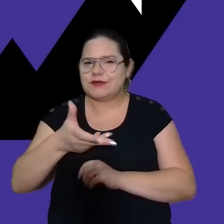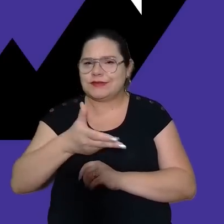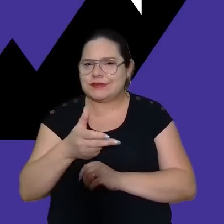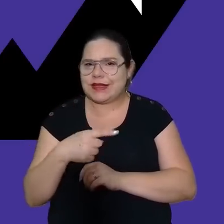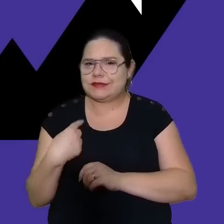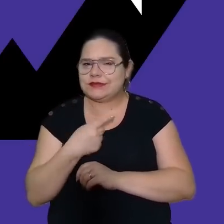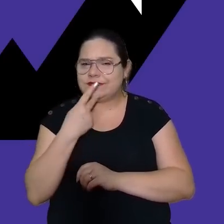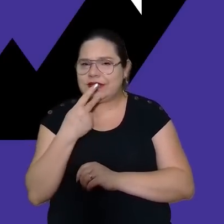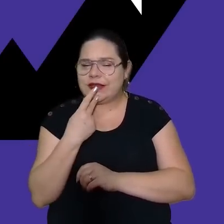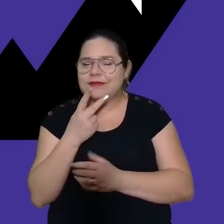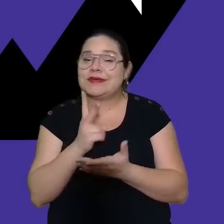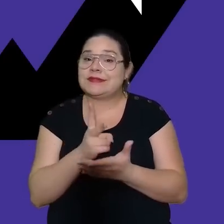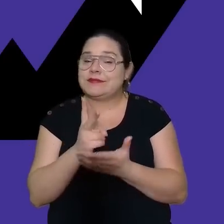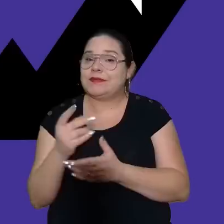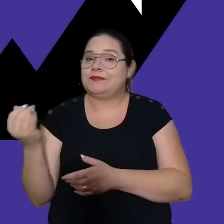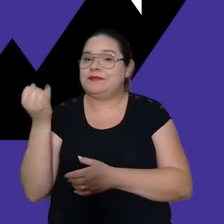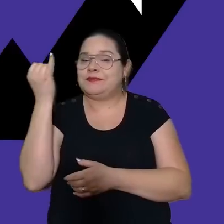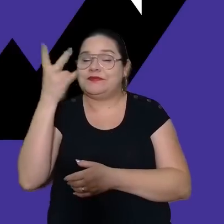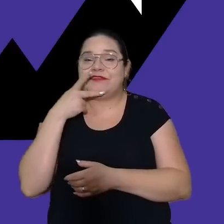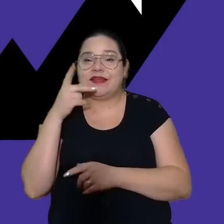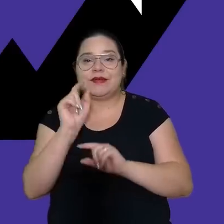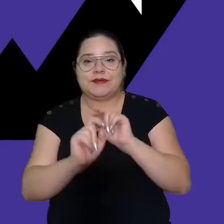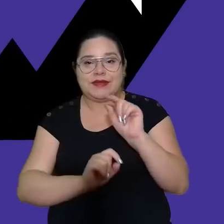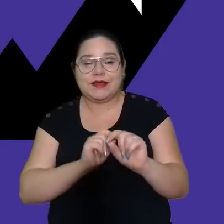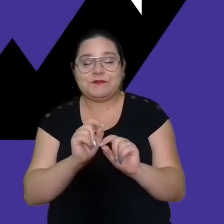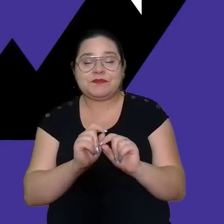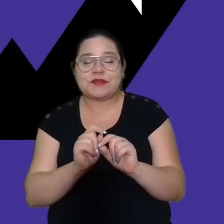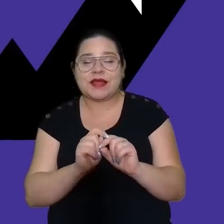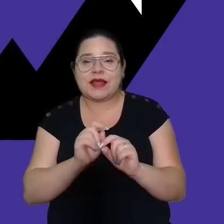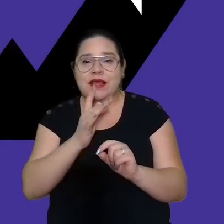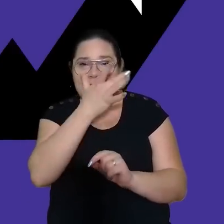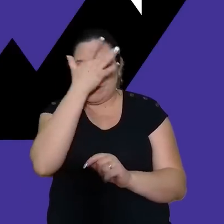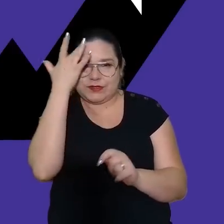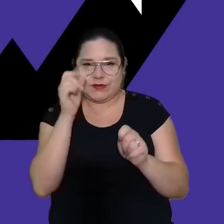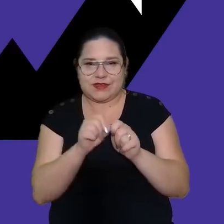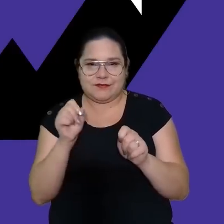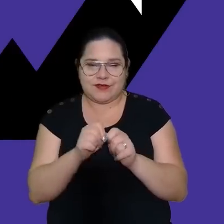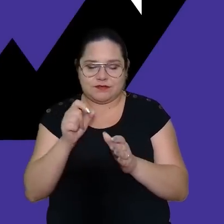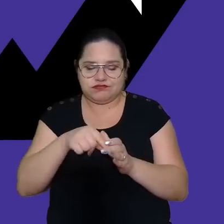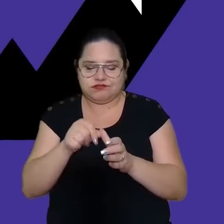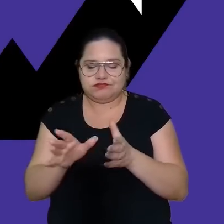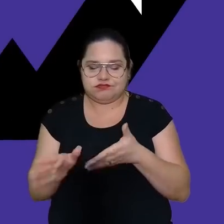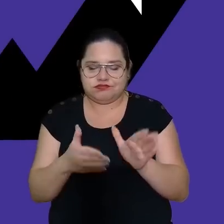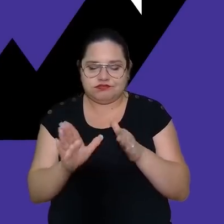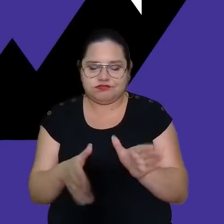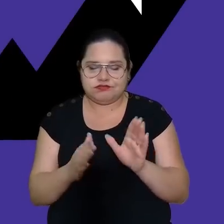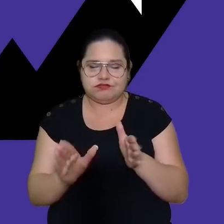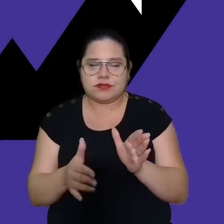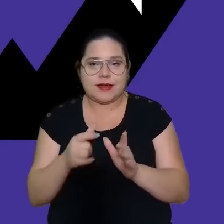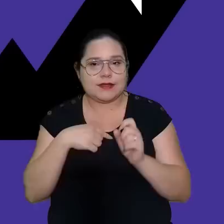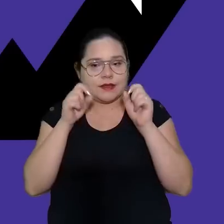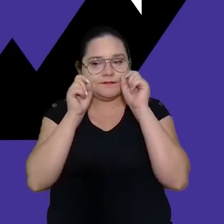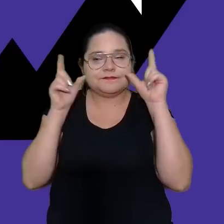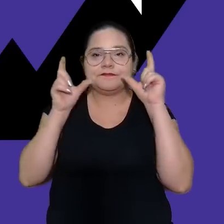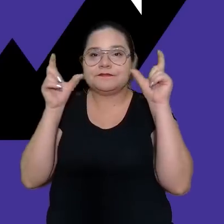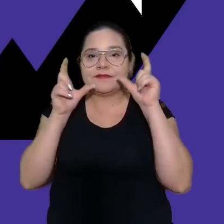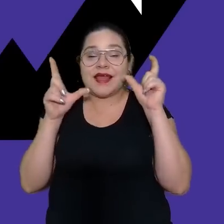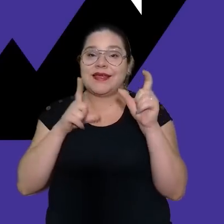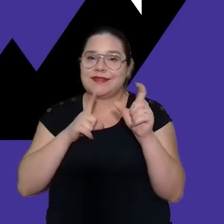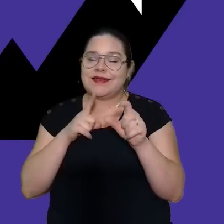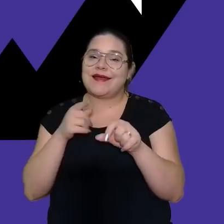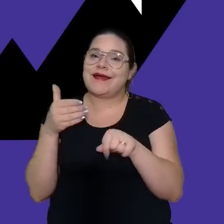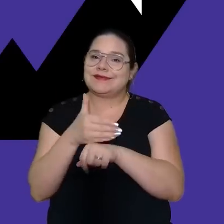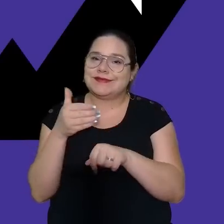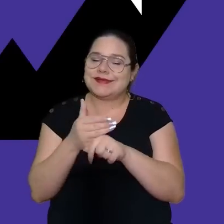sempre ressaltar, né? O produtor, ele é muito antenado, e ele tem acesso a essas